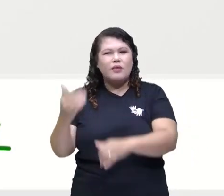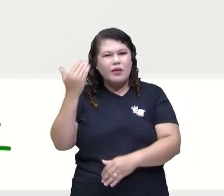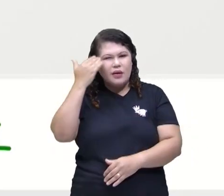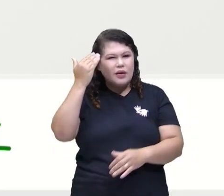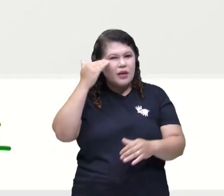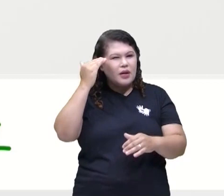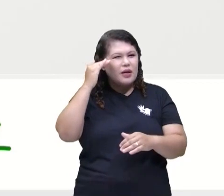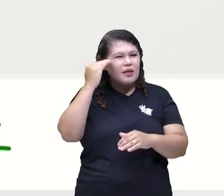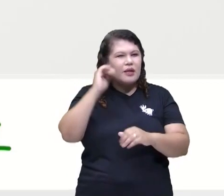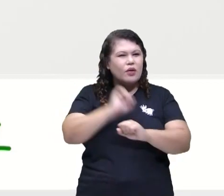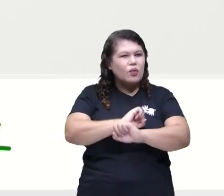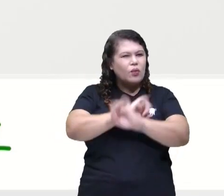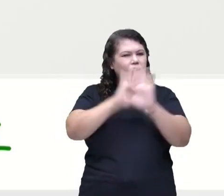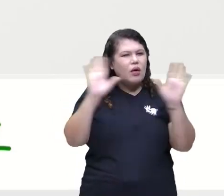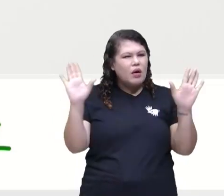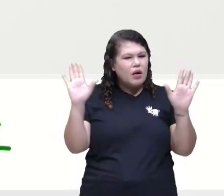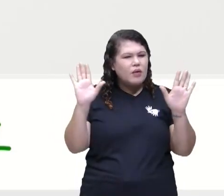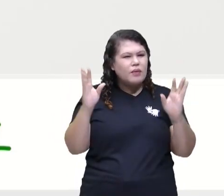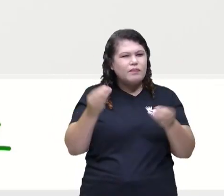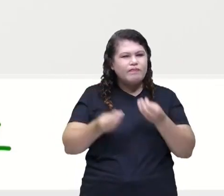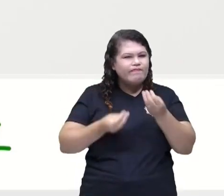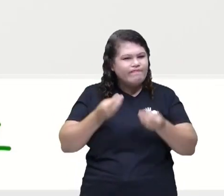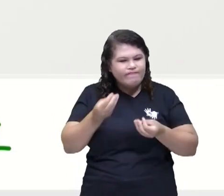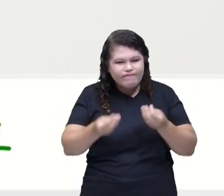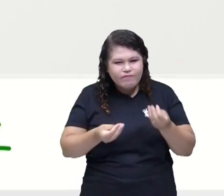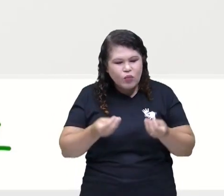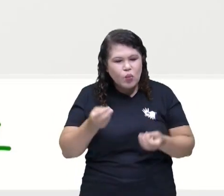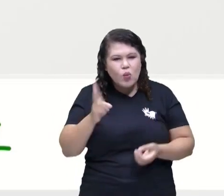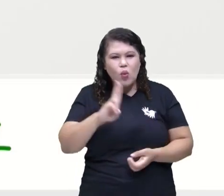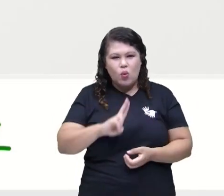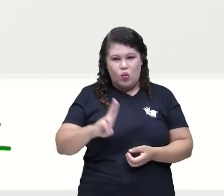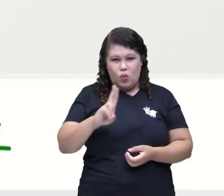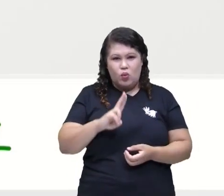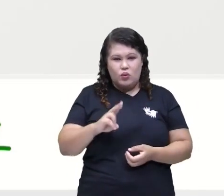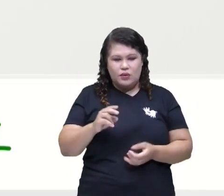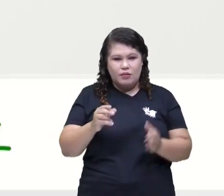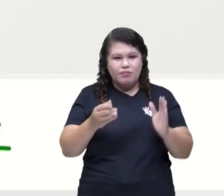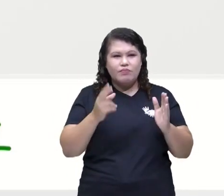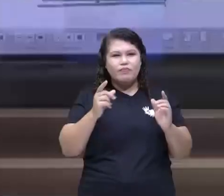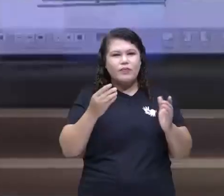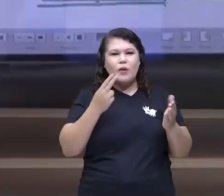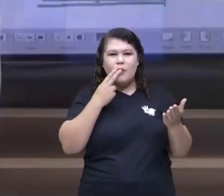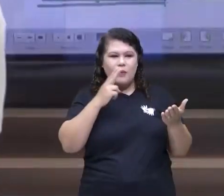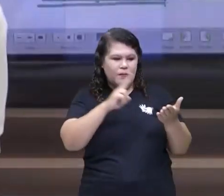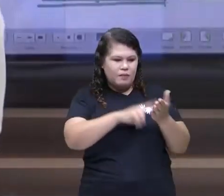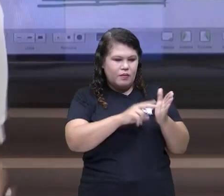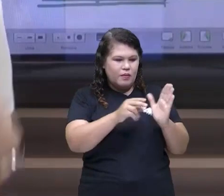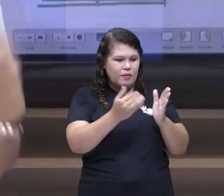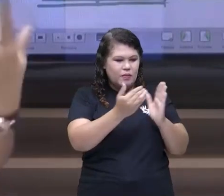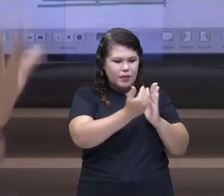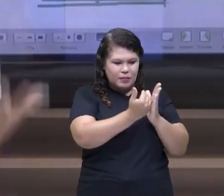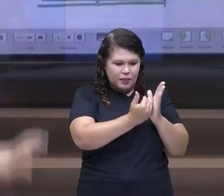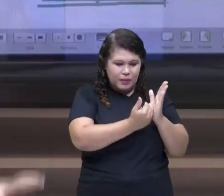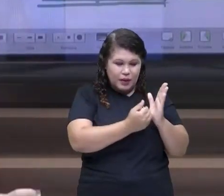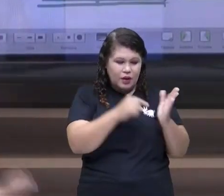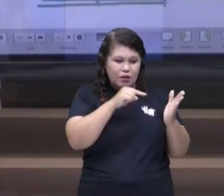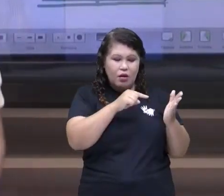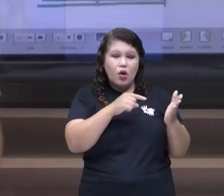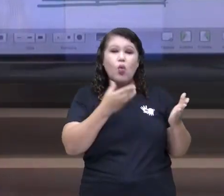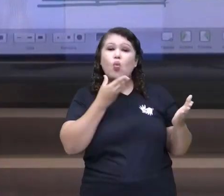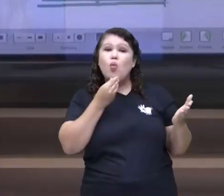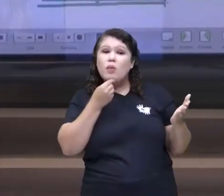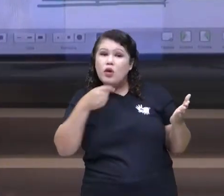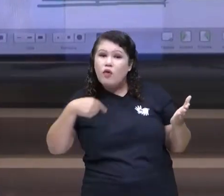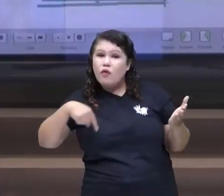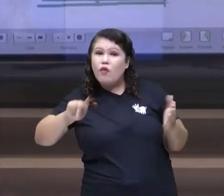que os nossos conceitos, eles foram utilizados nesse bilhete? Antes, o Juca, ele foi para onde? Ele foi para a escola.